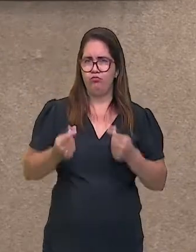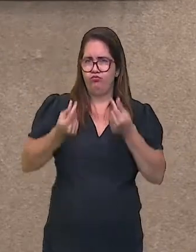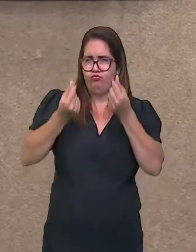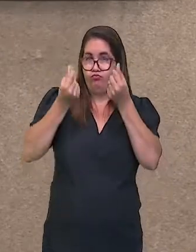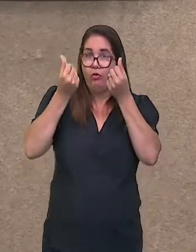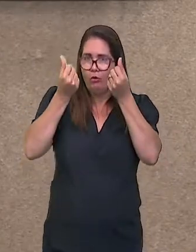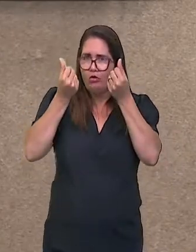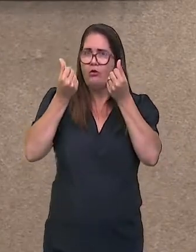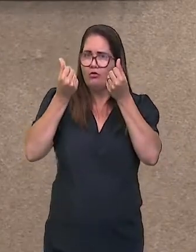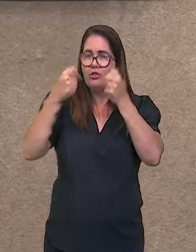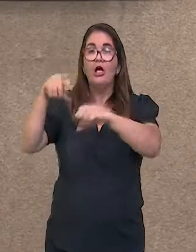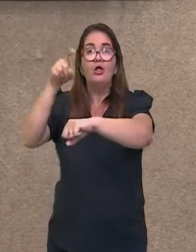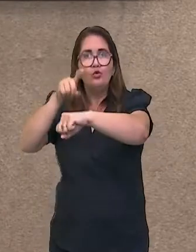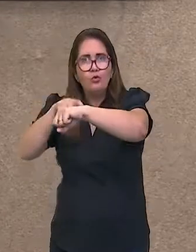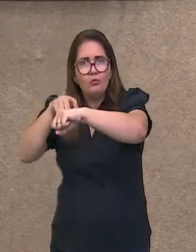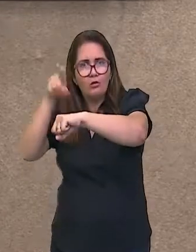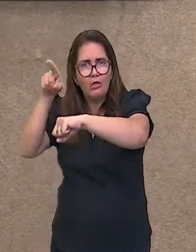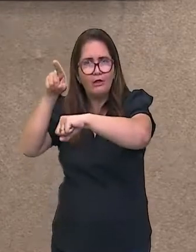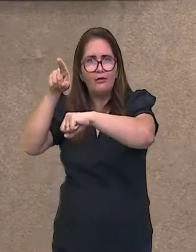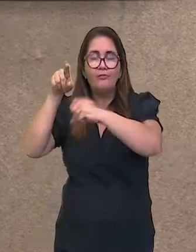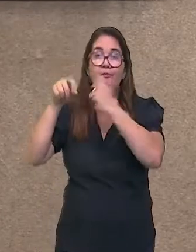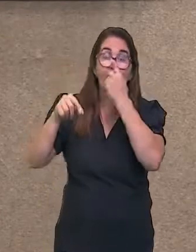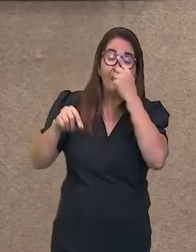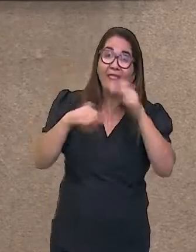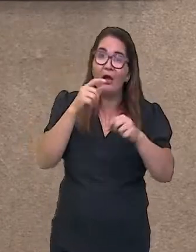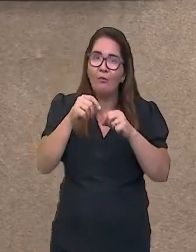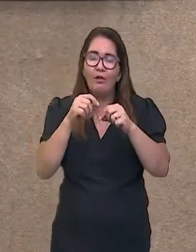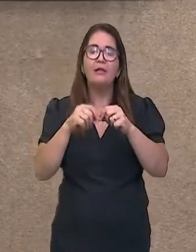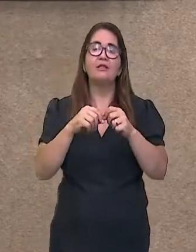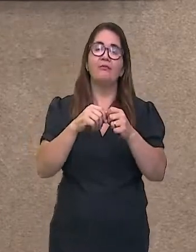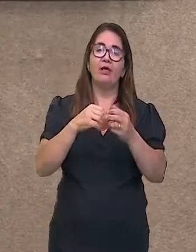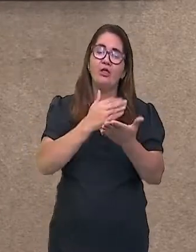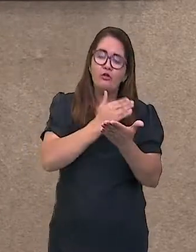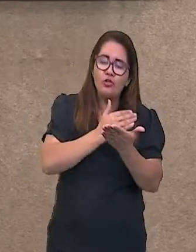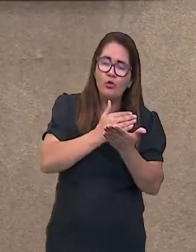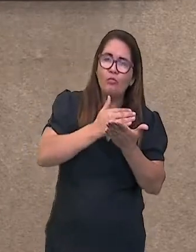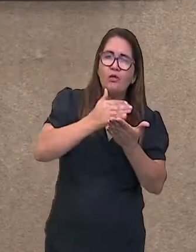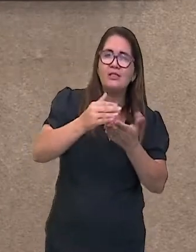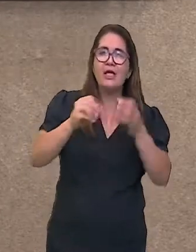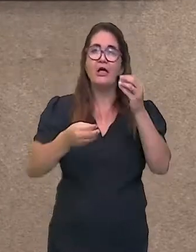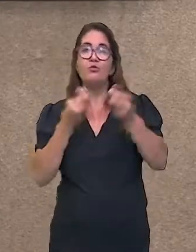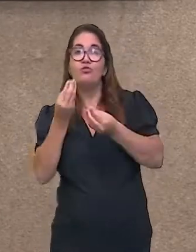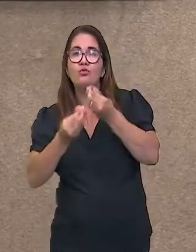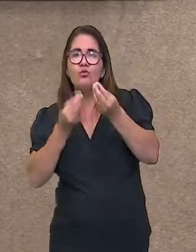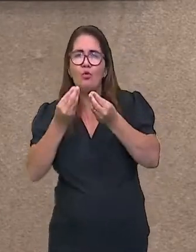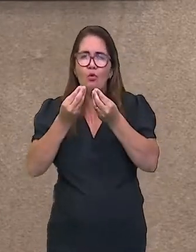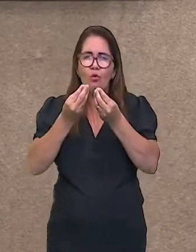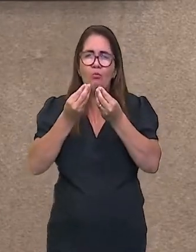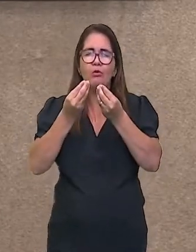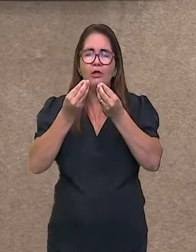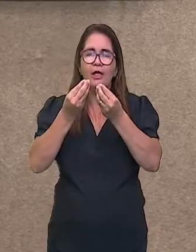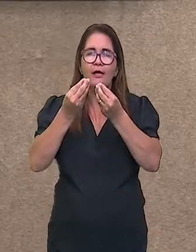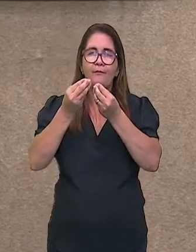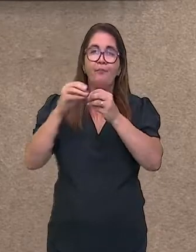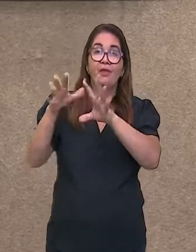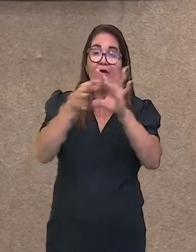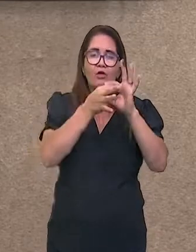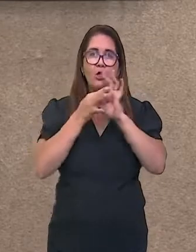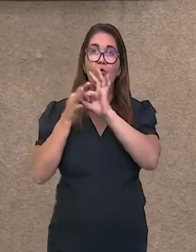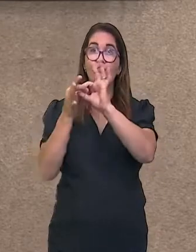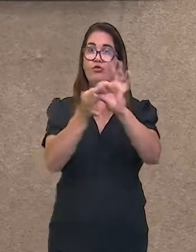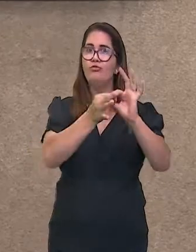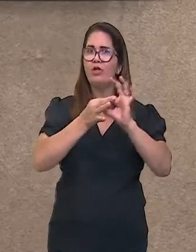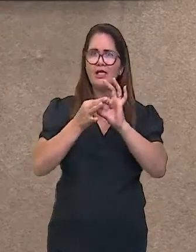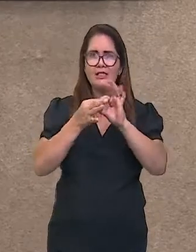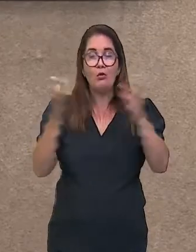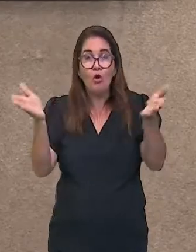haviam passado pelo processo de unificação na segunda metade do século XIX. Até então, o que nós